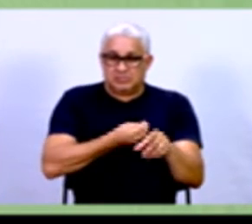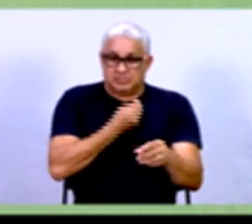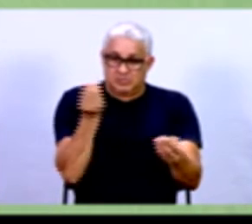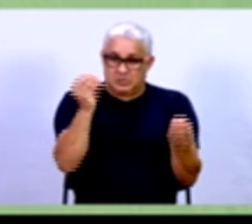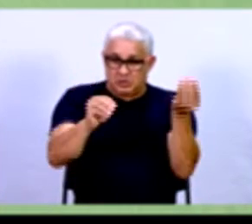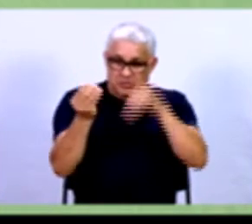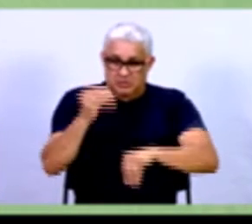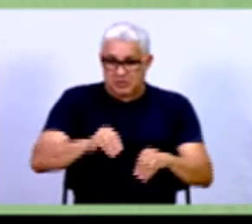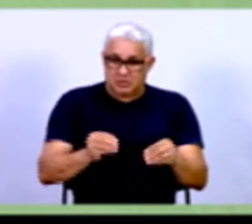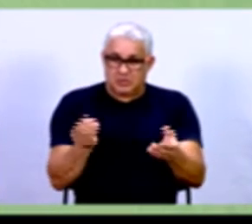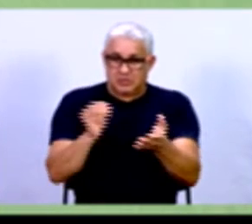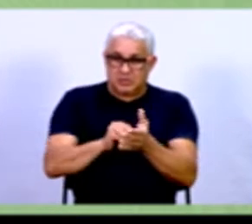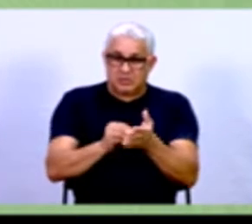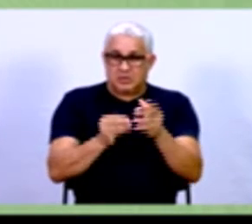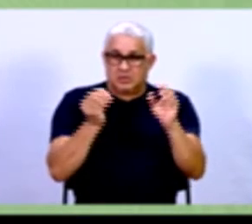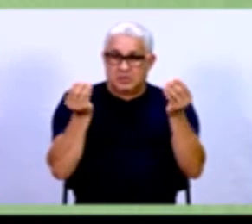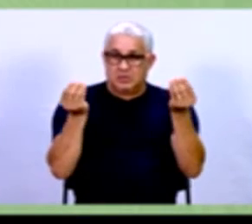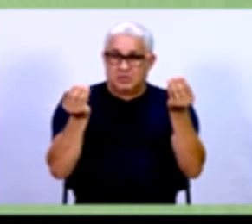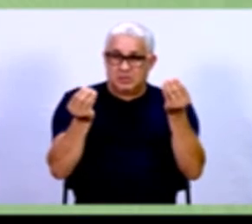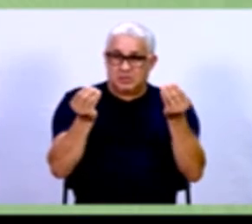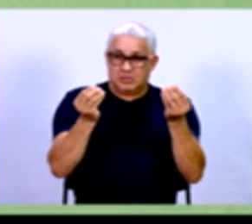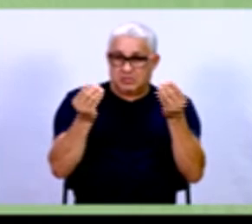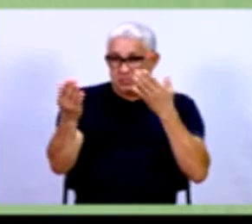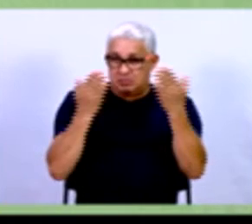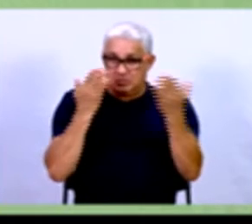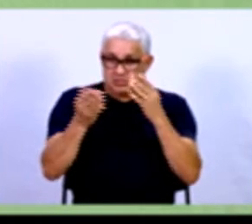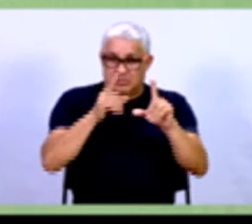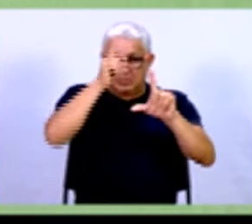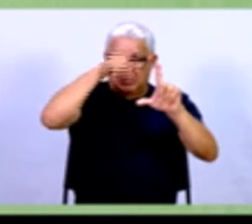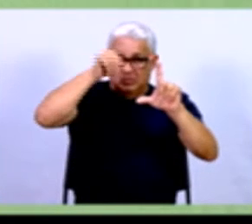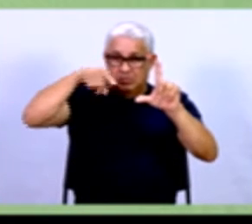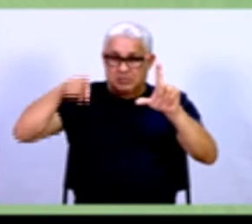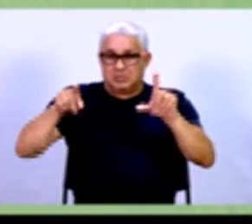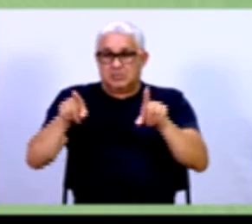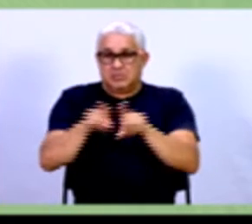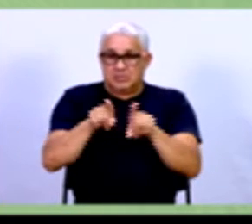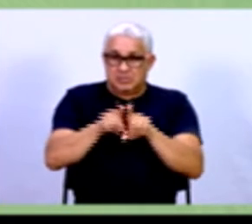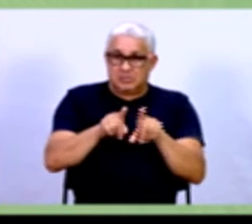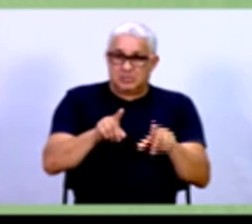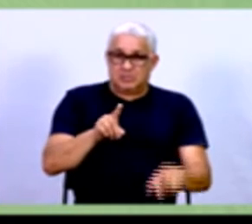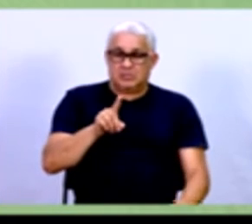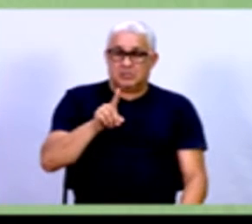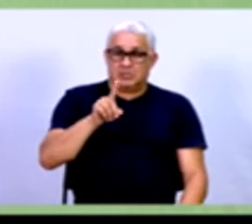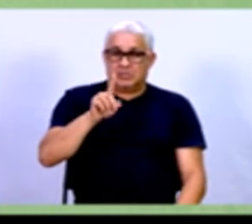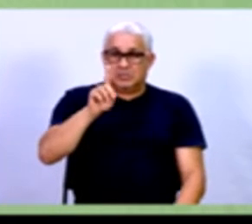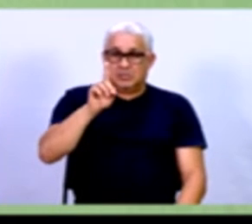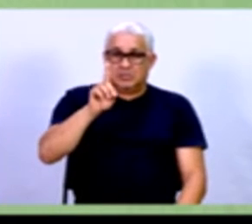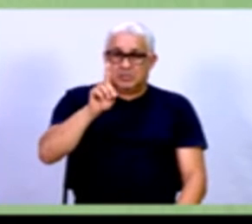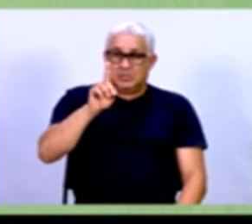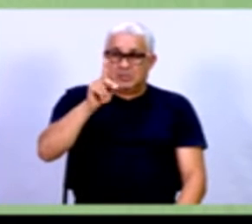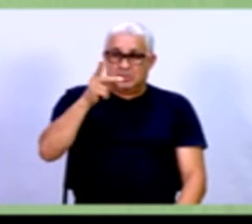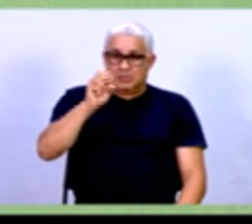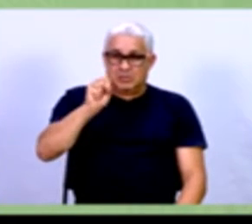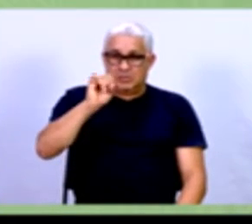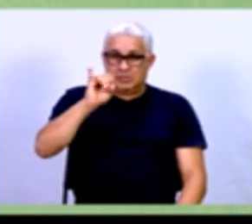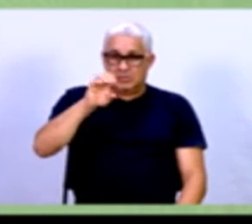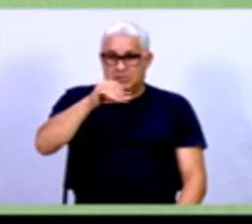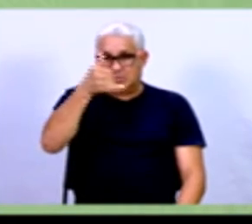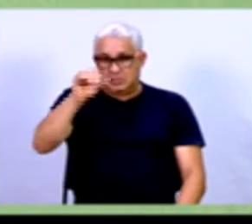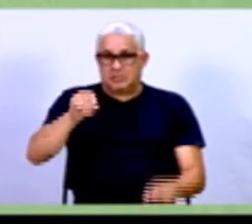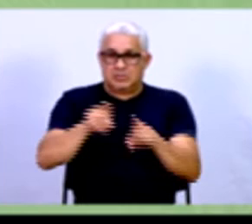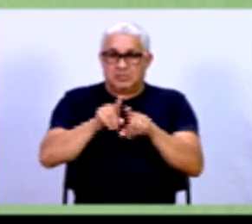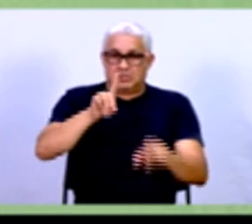de análise estatística, tais como as medidas de posição e de dispersão. Aqui já está até escrito